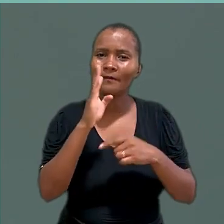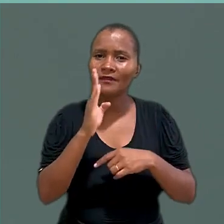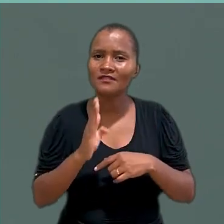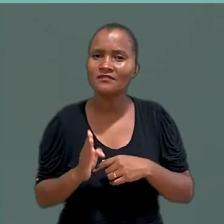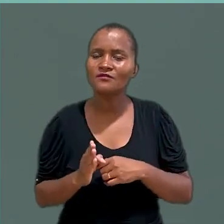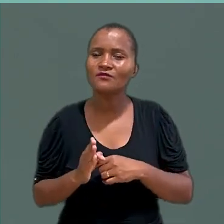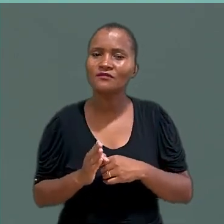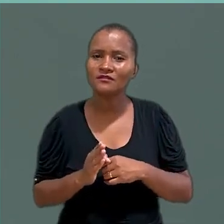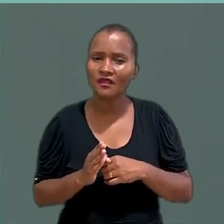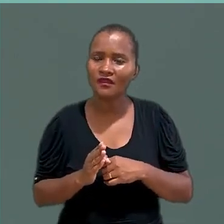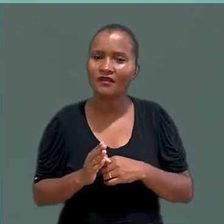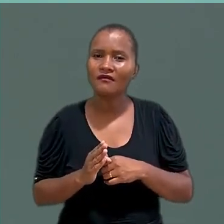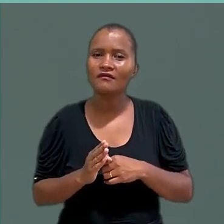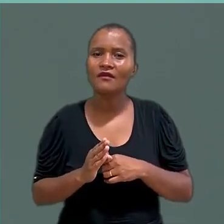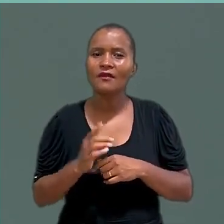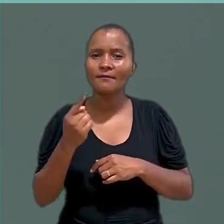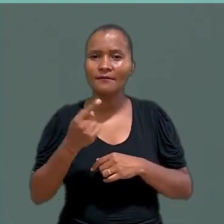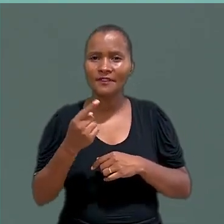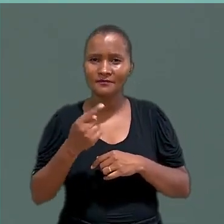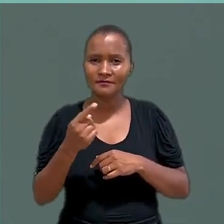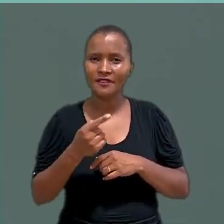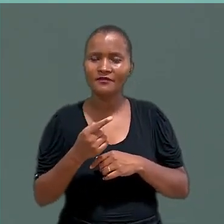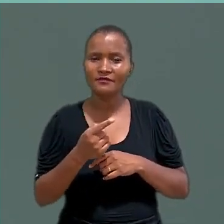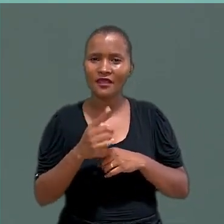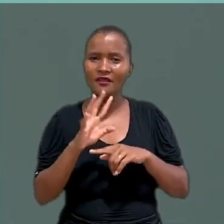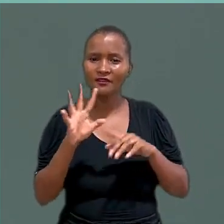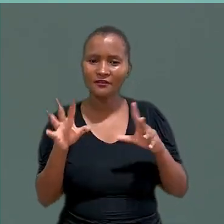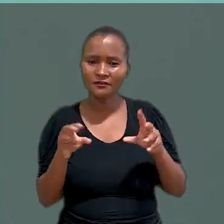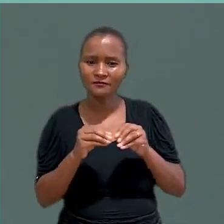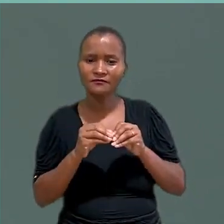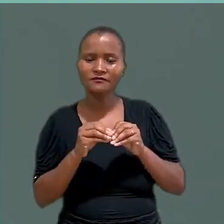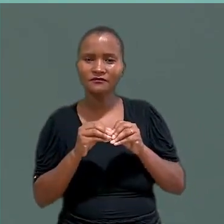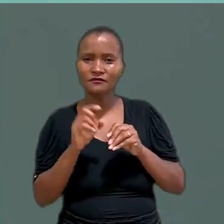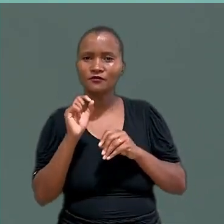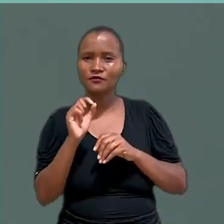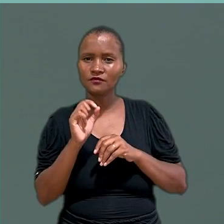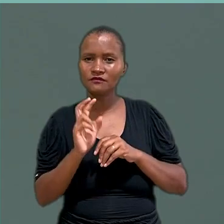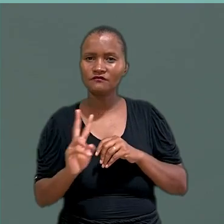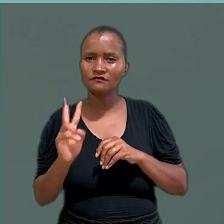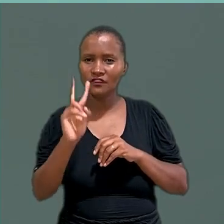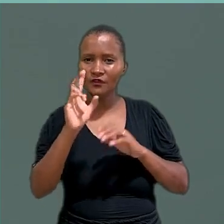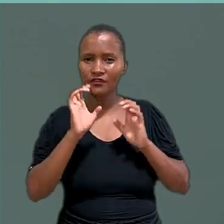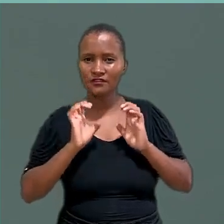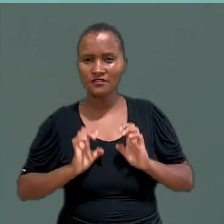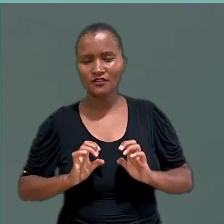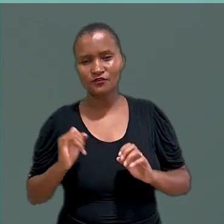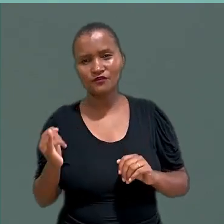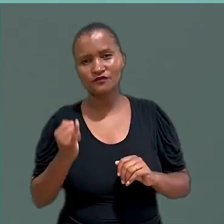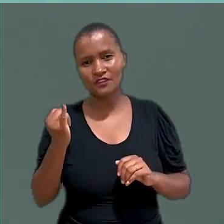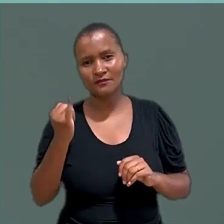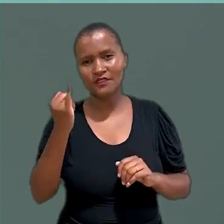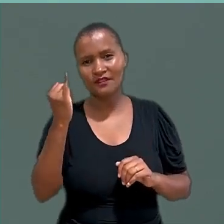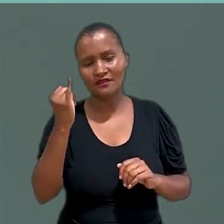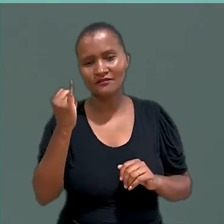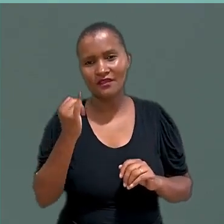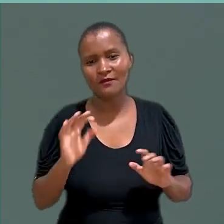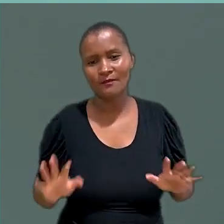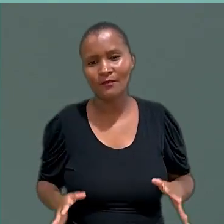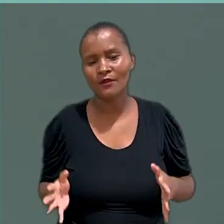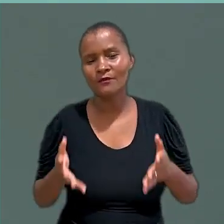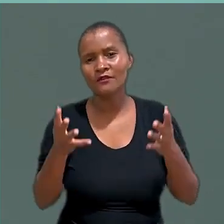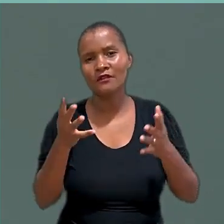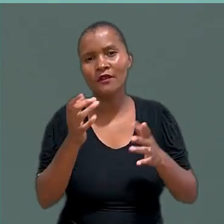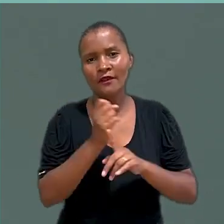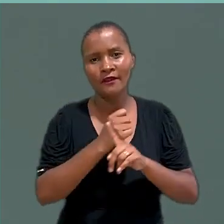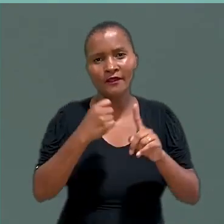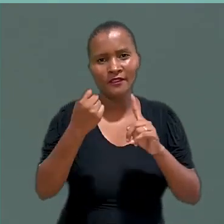nossa República. O primeiro objetivo da República é a síntese, né, daquilo que são os valores éticos fundamentais, então, é